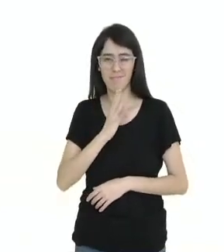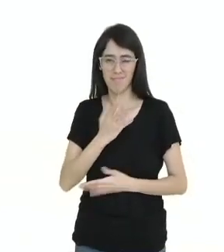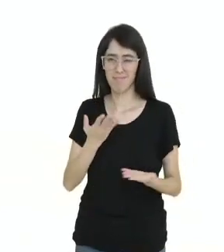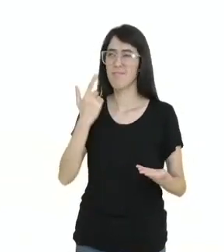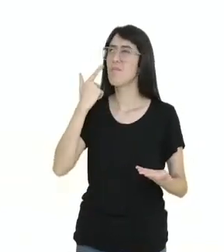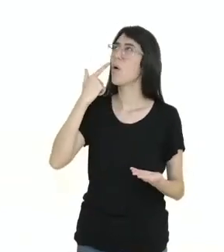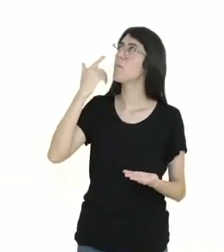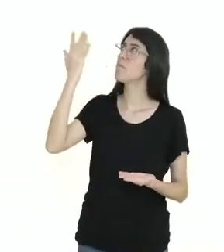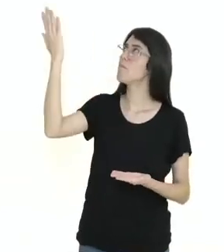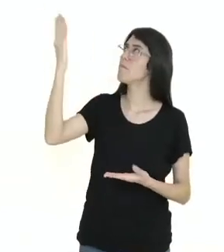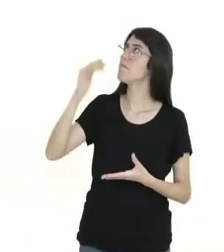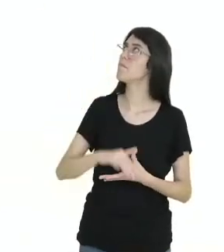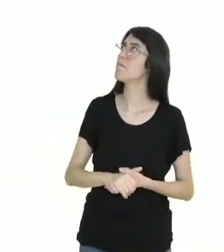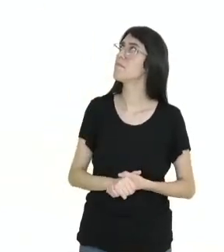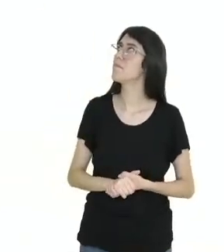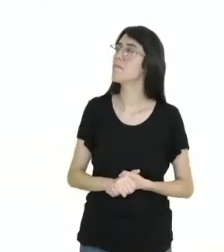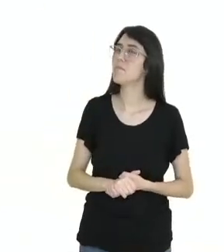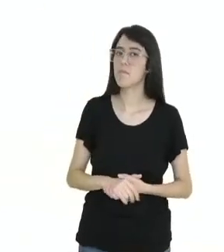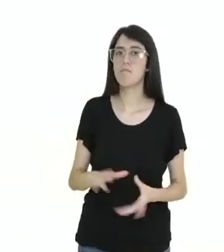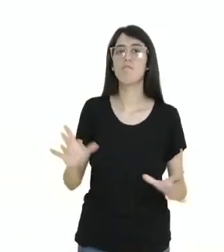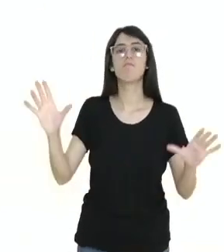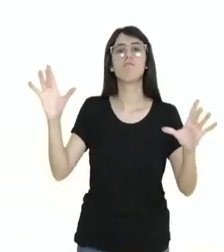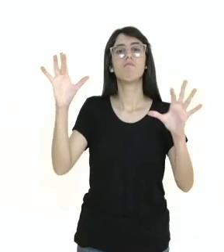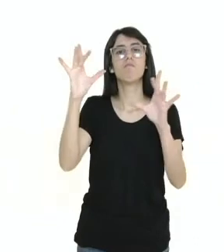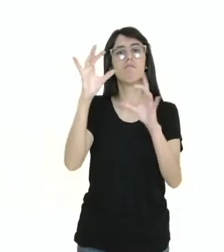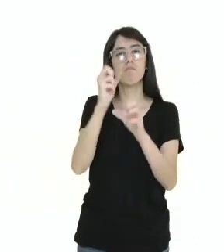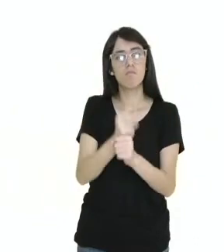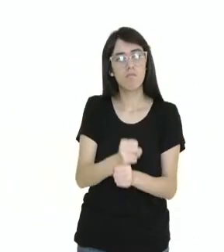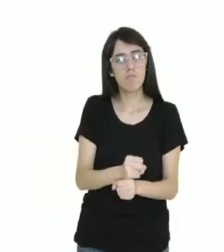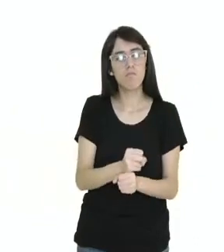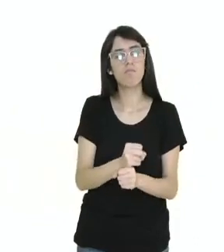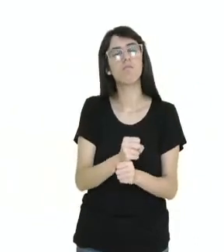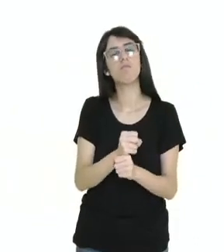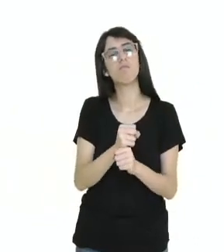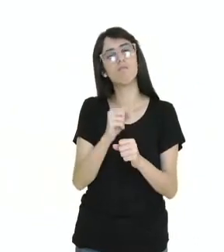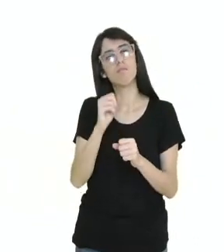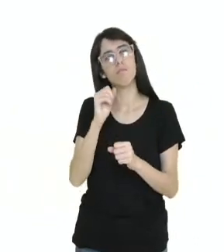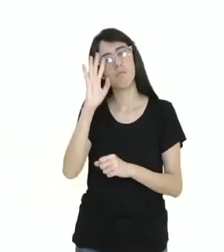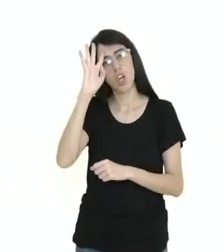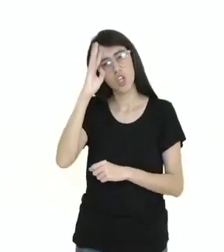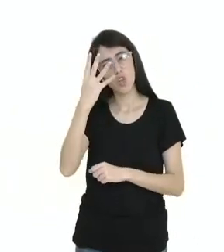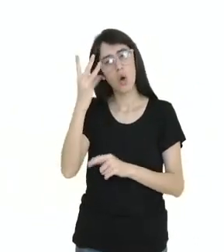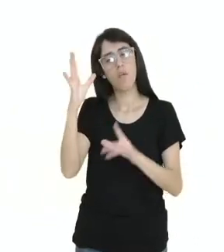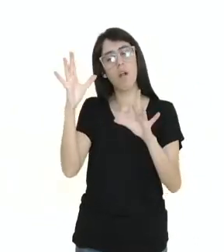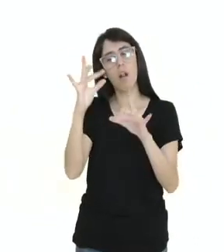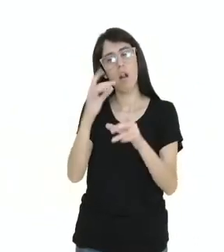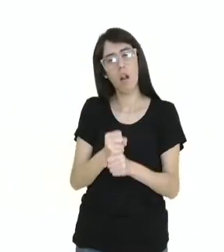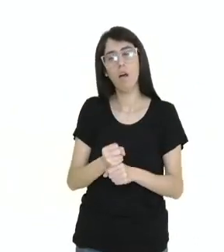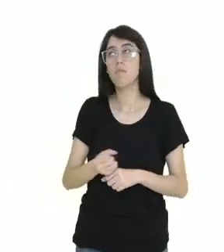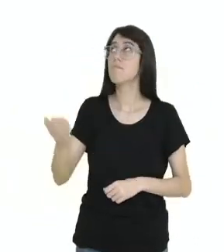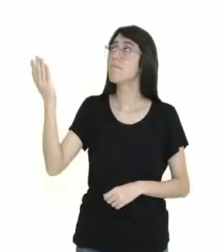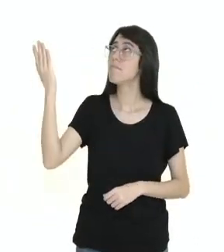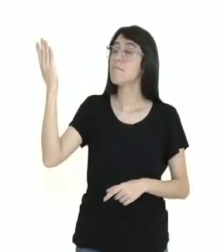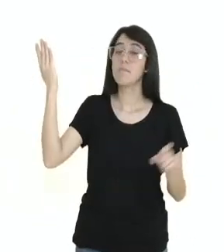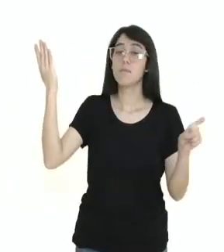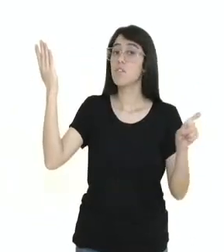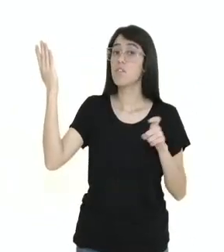mais x ao quadrado. Fazendo as continhas aqui, né, passando, diminuindo, extraindo raiz, a gente descobre que o x